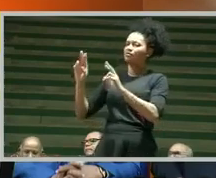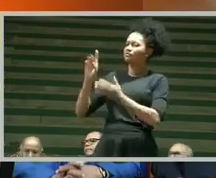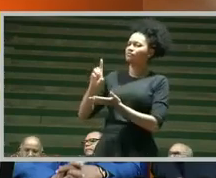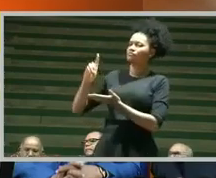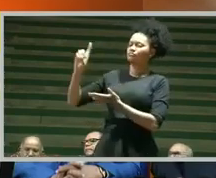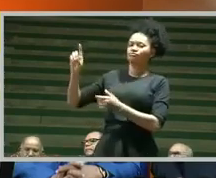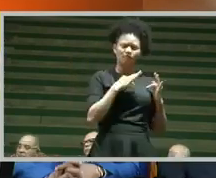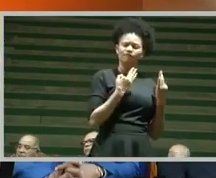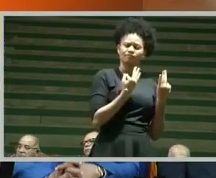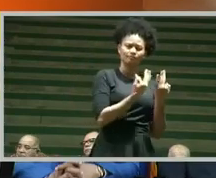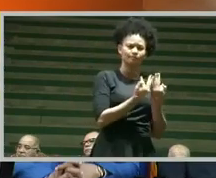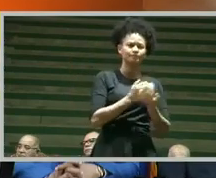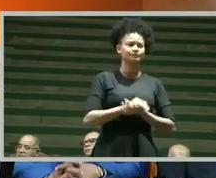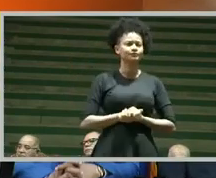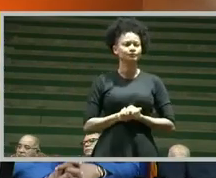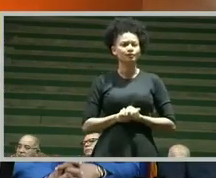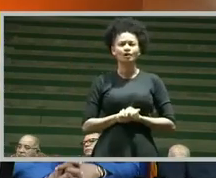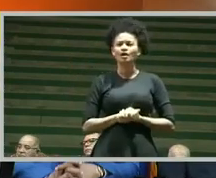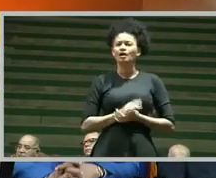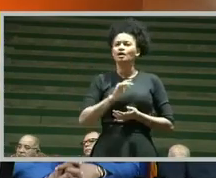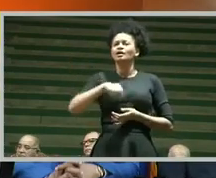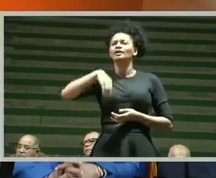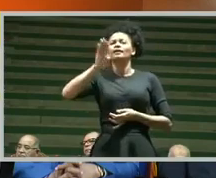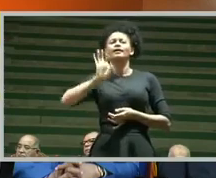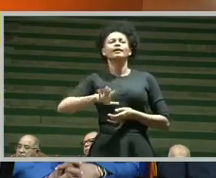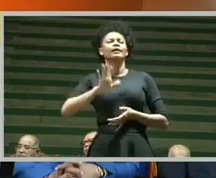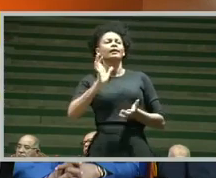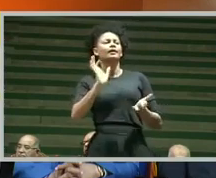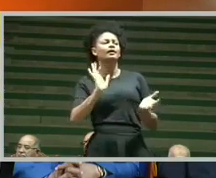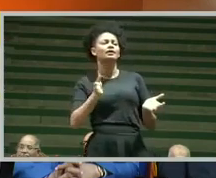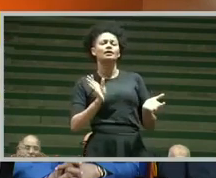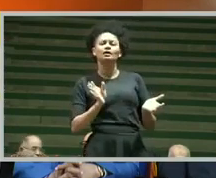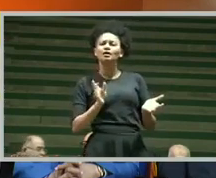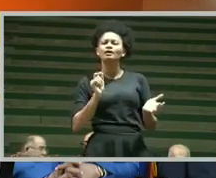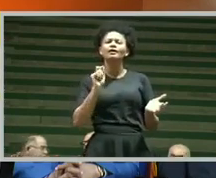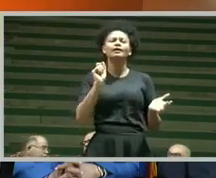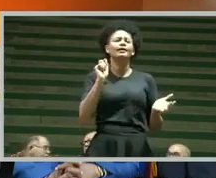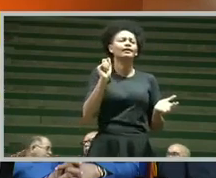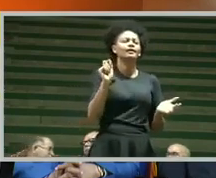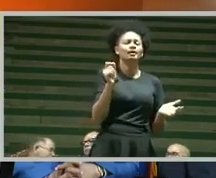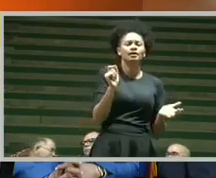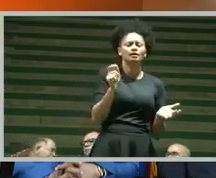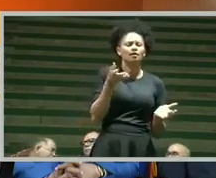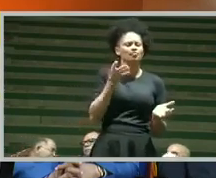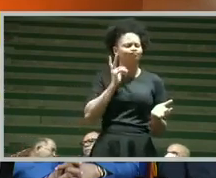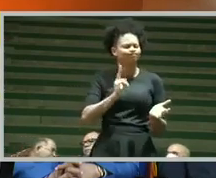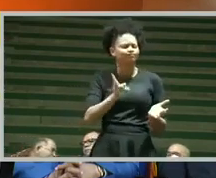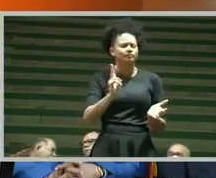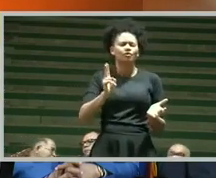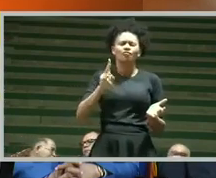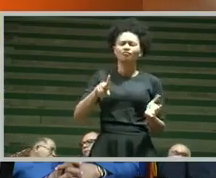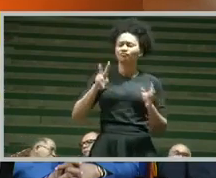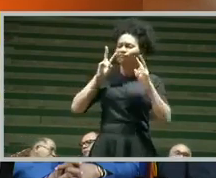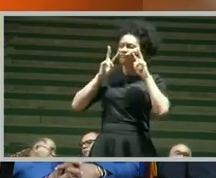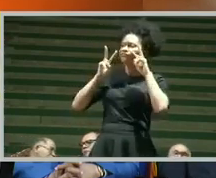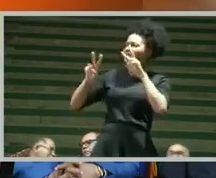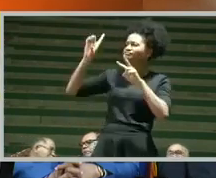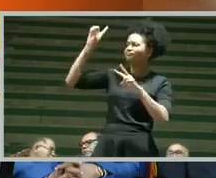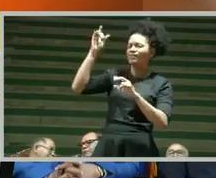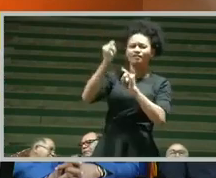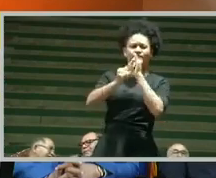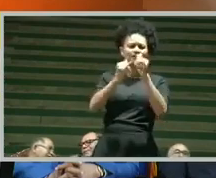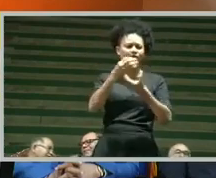renovador. Quem aqui de verdade quer continuar ouvindo Deus falar, diga